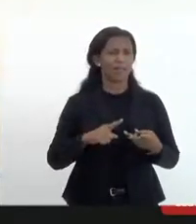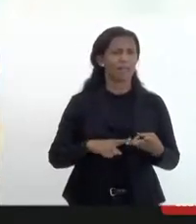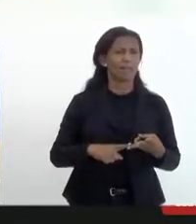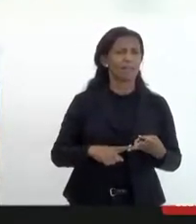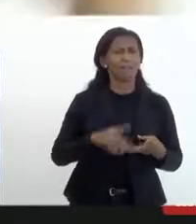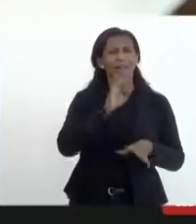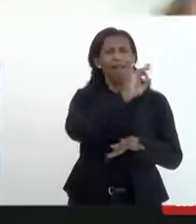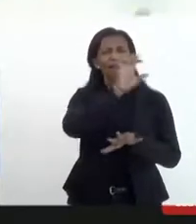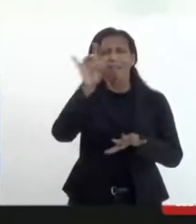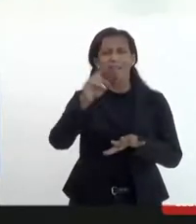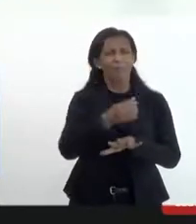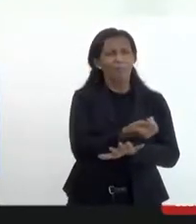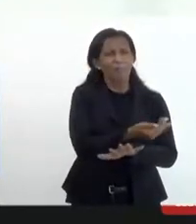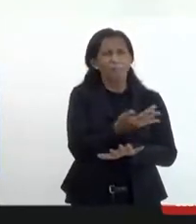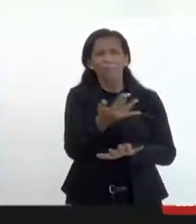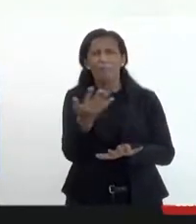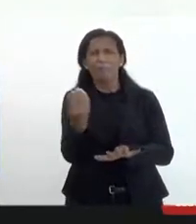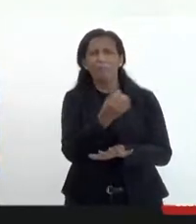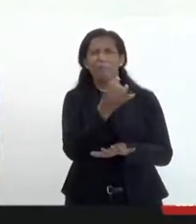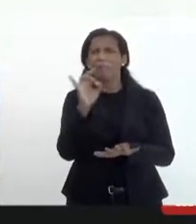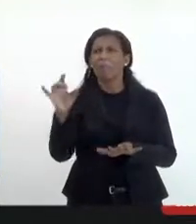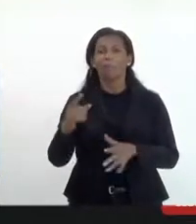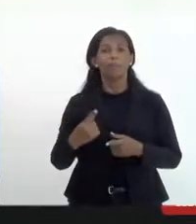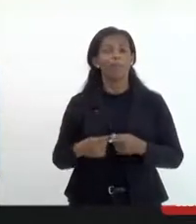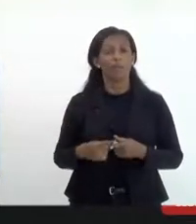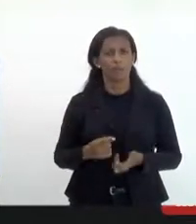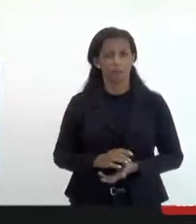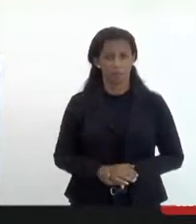e por aí vai. Por quê?